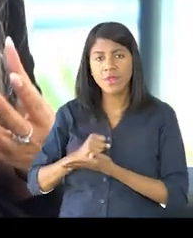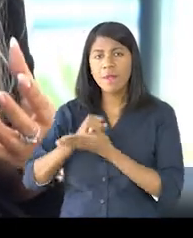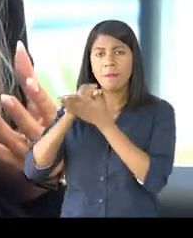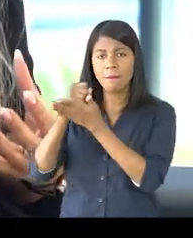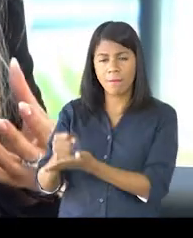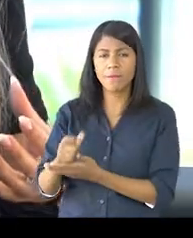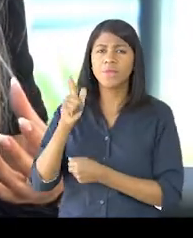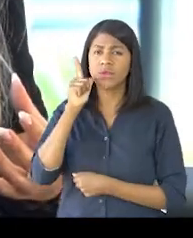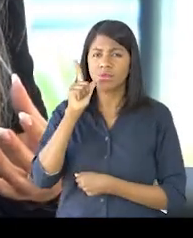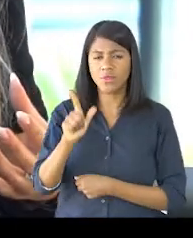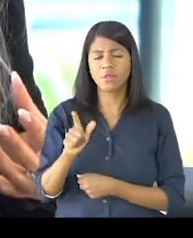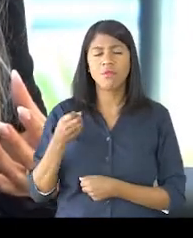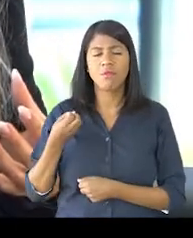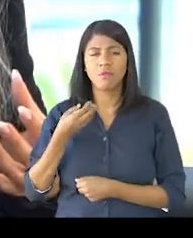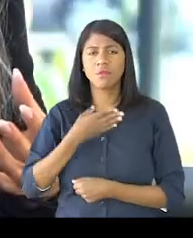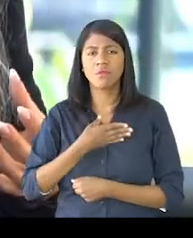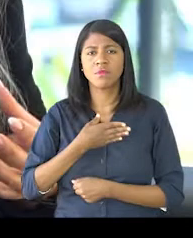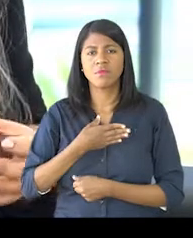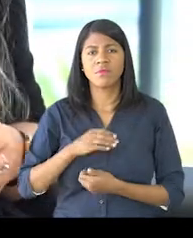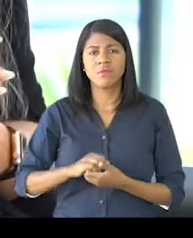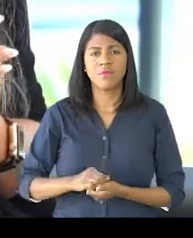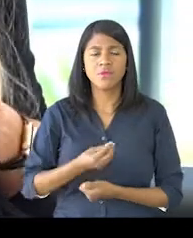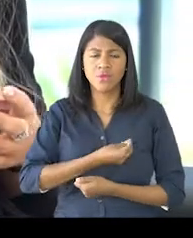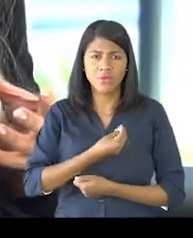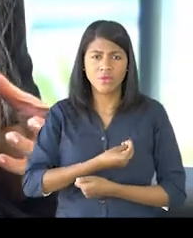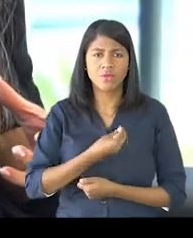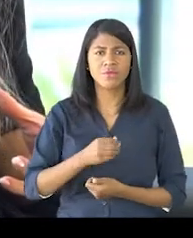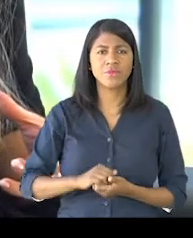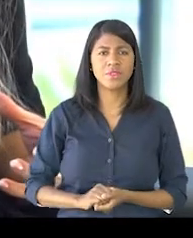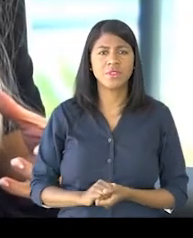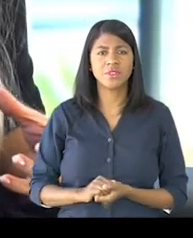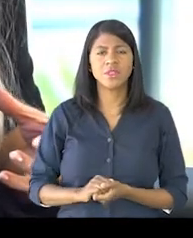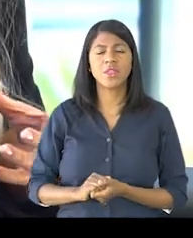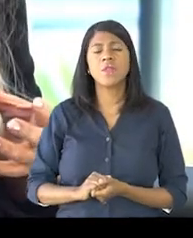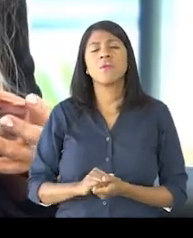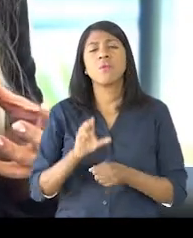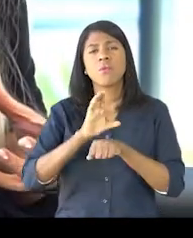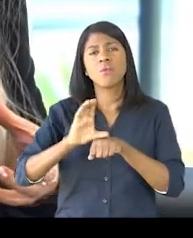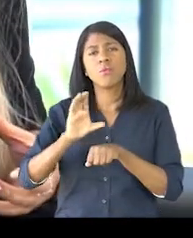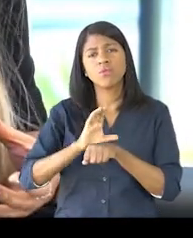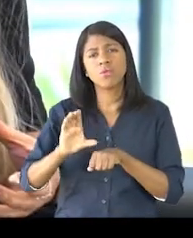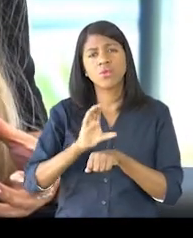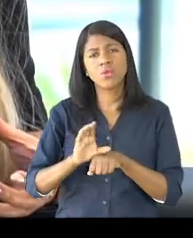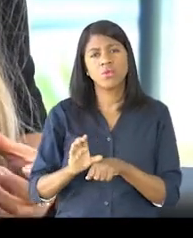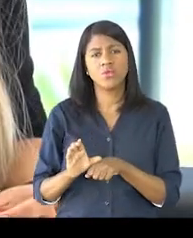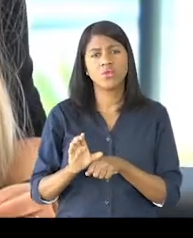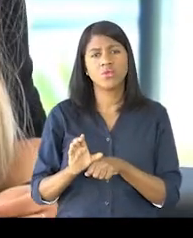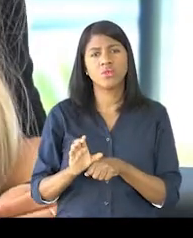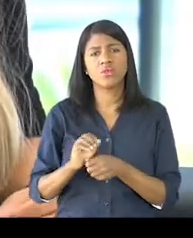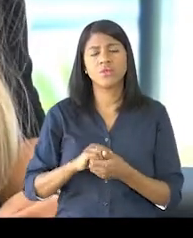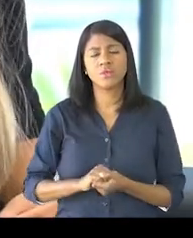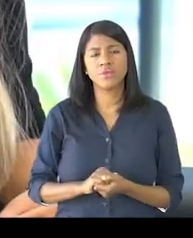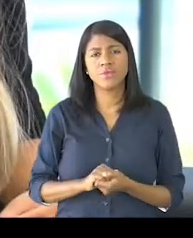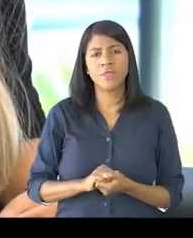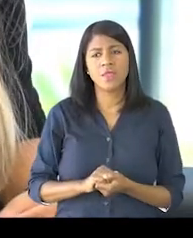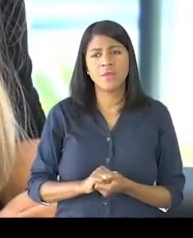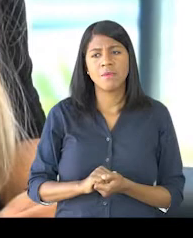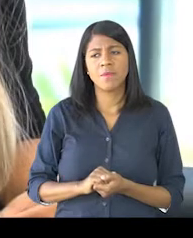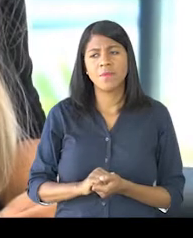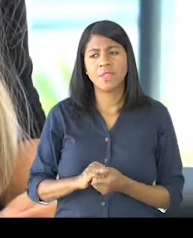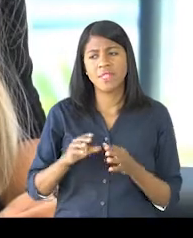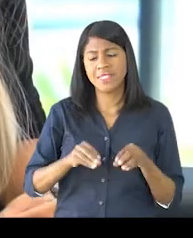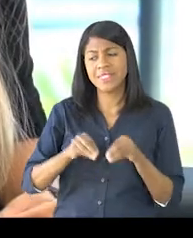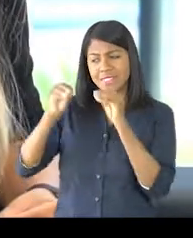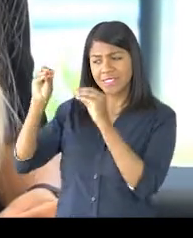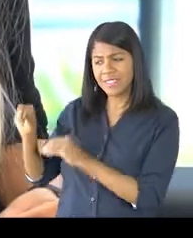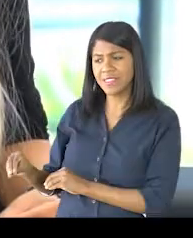a gestão do nosso prefeito Rogério Cruz tem um grande legado. E esse legado, camarote, é a Casa da Mulher